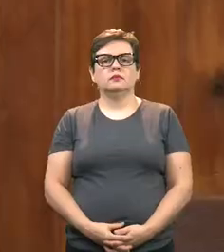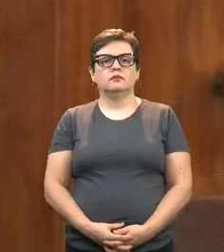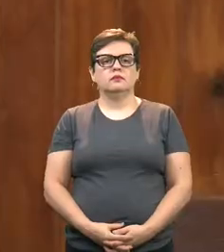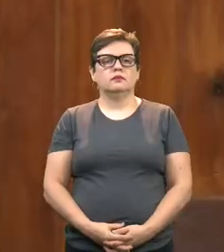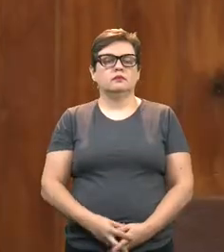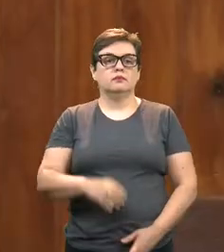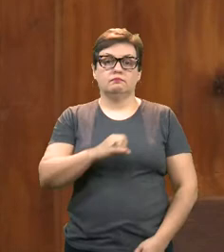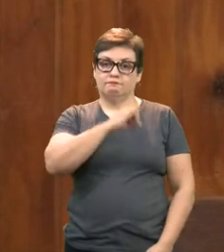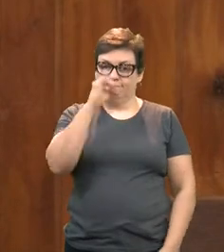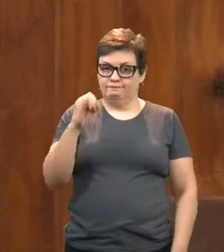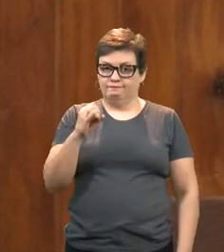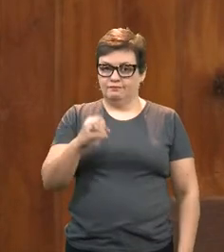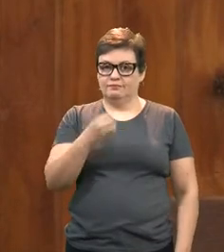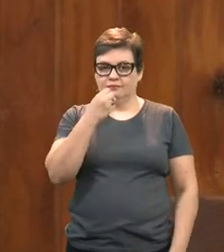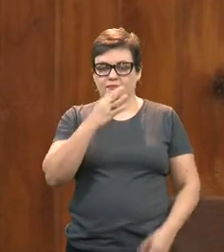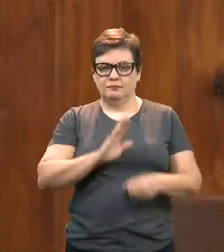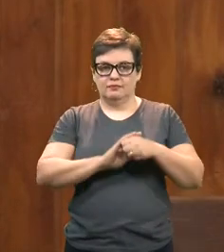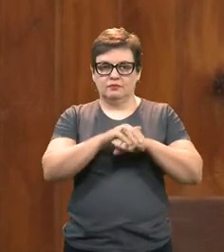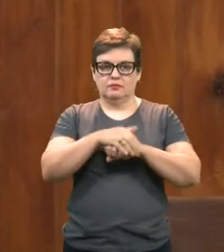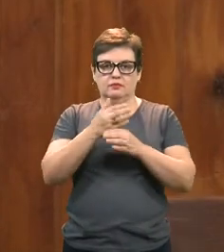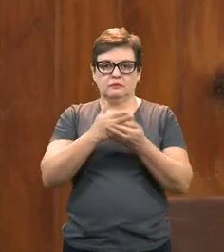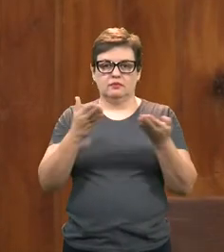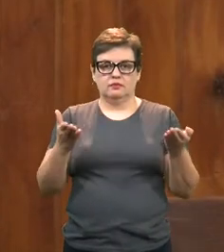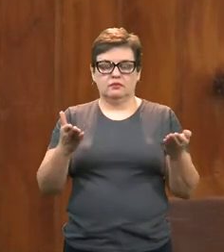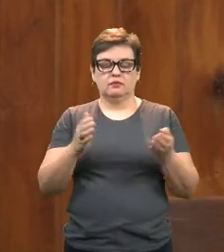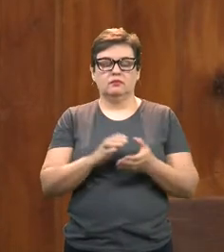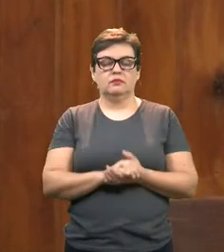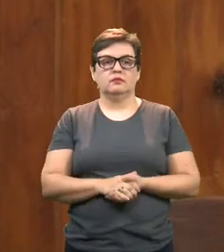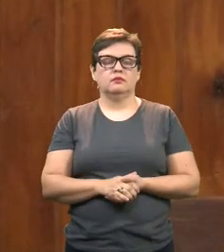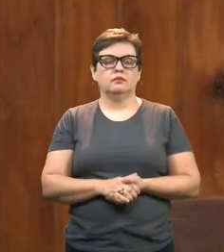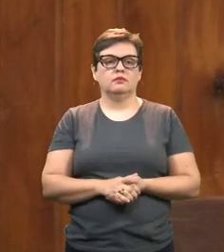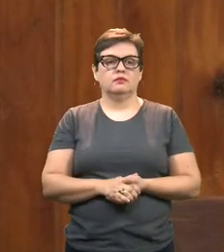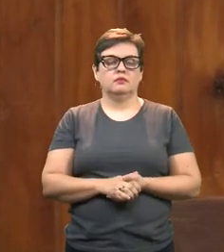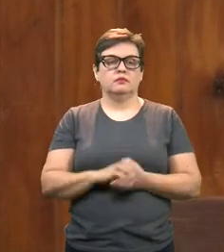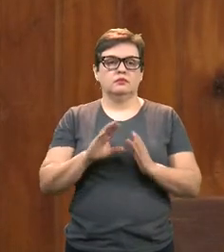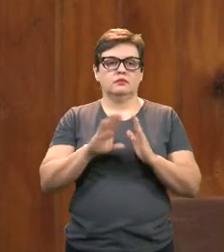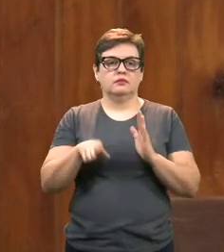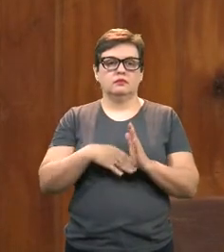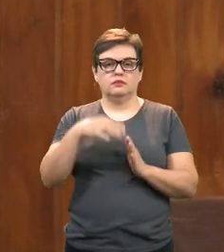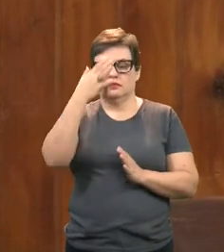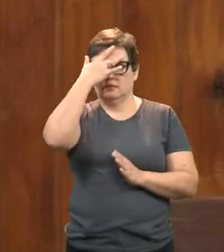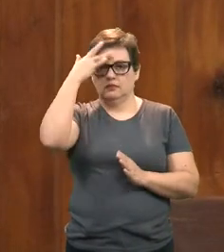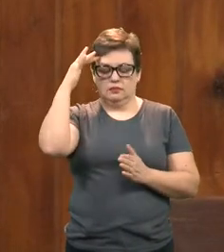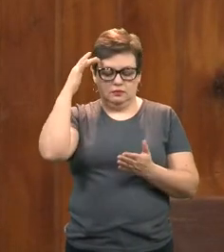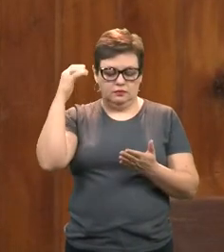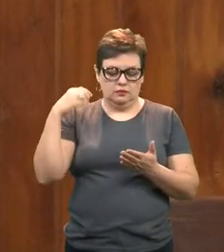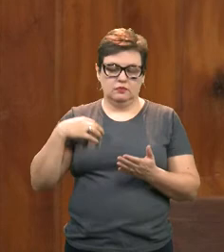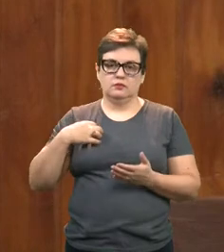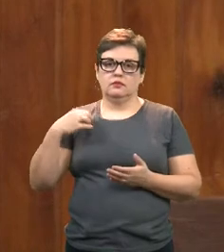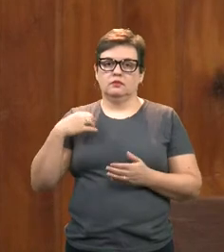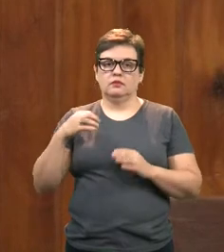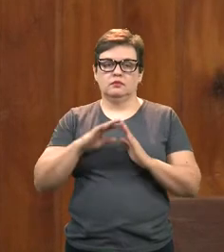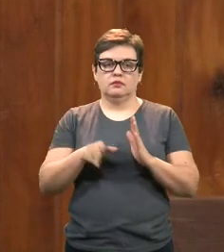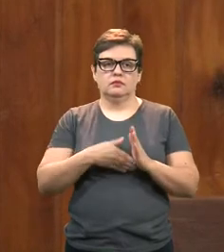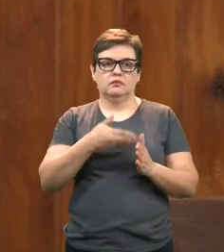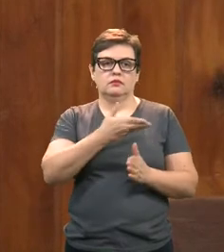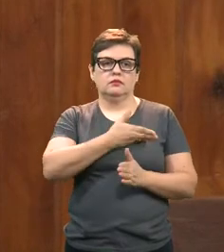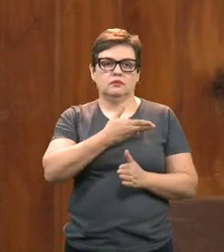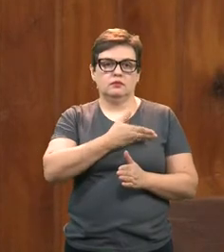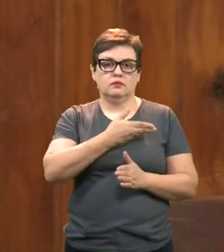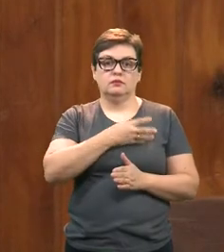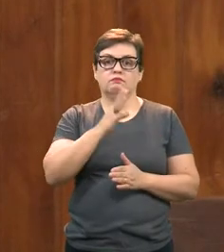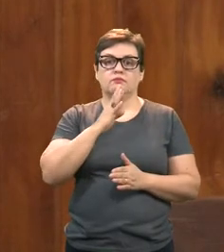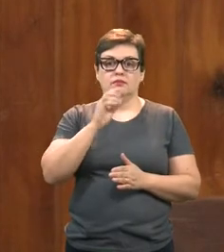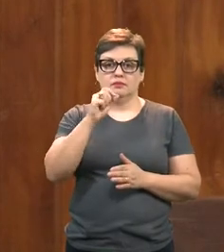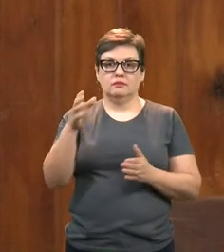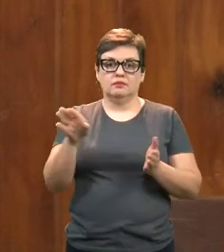Olá, boa noite a todos, a todas da mesa, a todos os voluntários, a todos os amigos, a todos os conhecidos, aqueles que